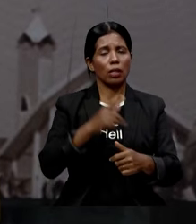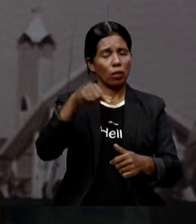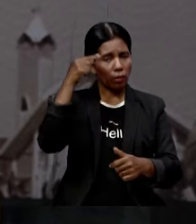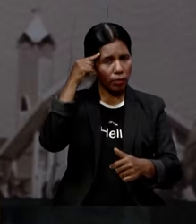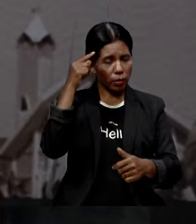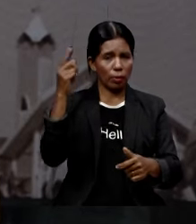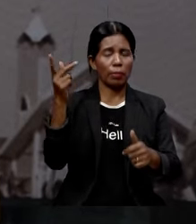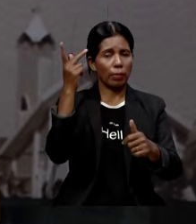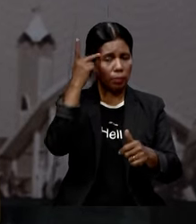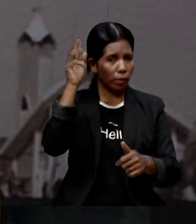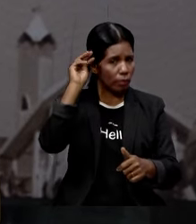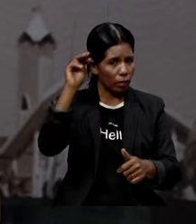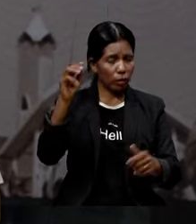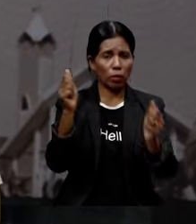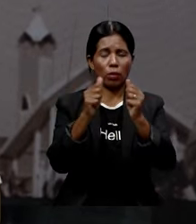primeiro